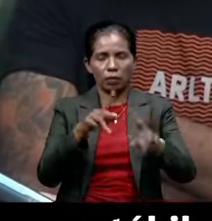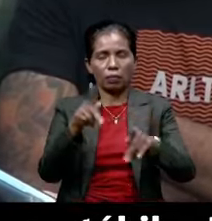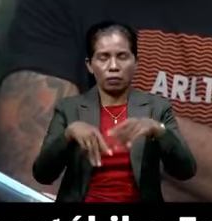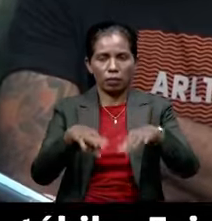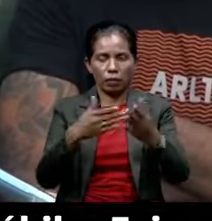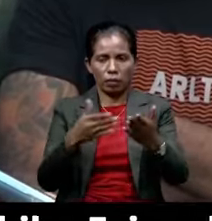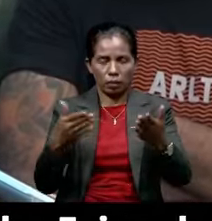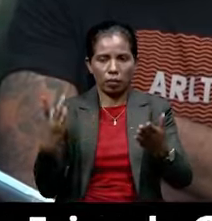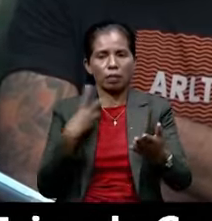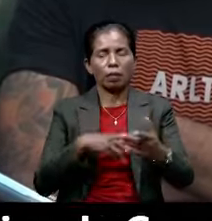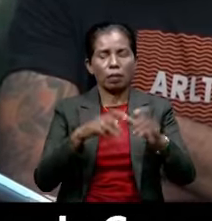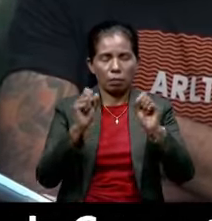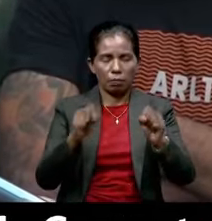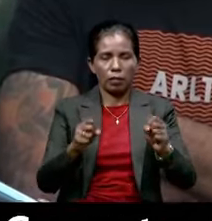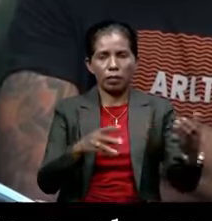ita bele organiza